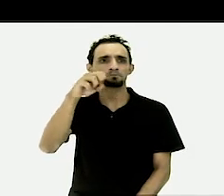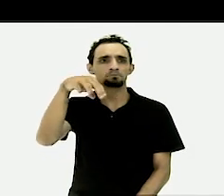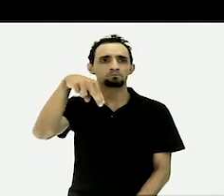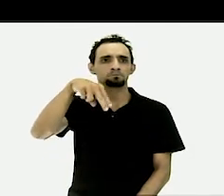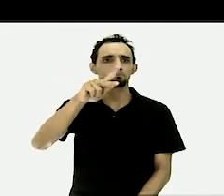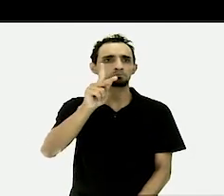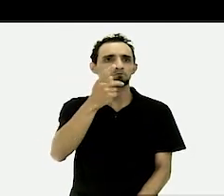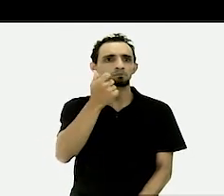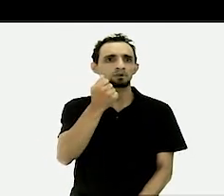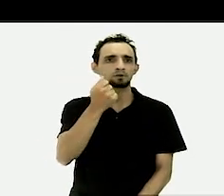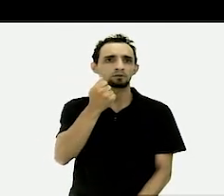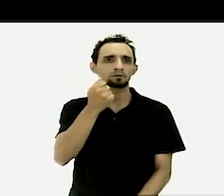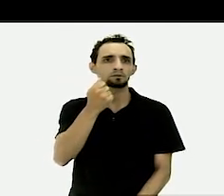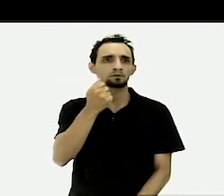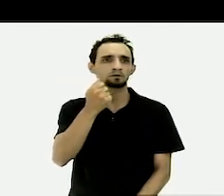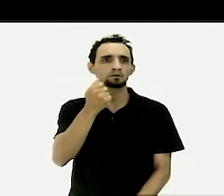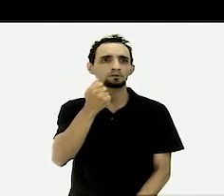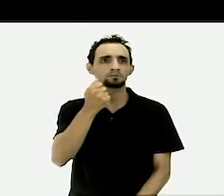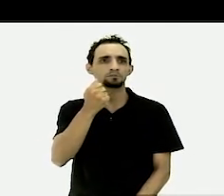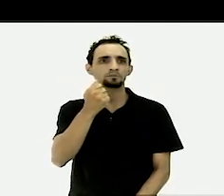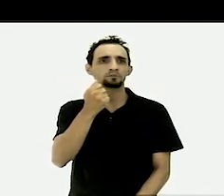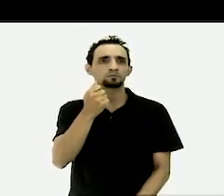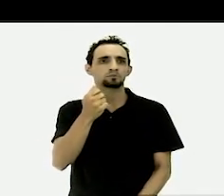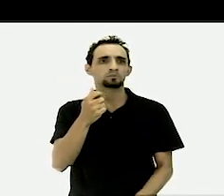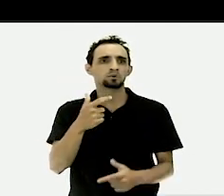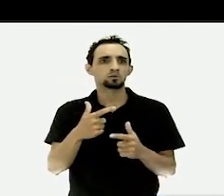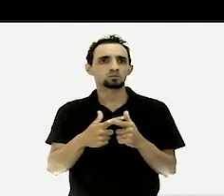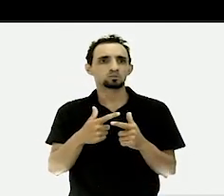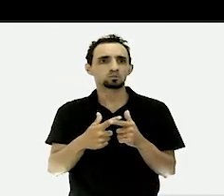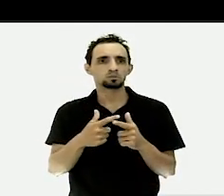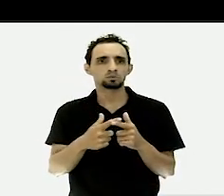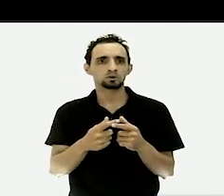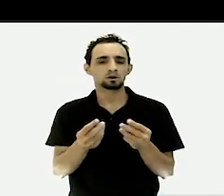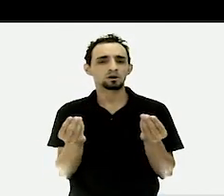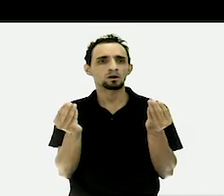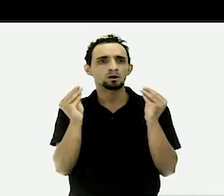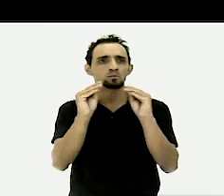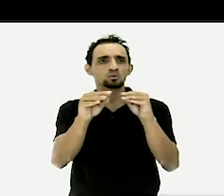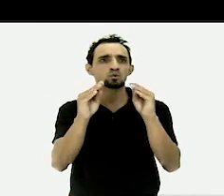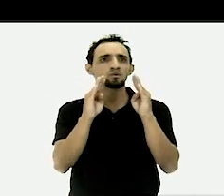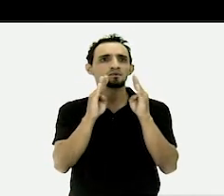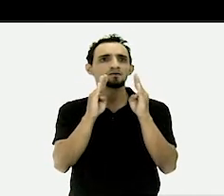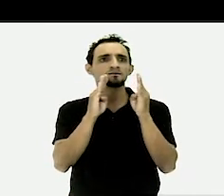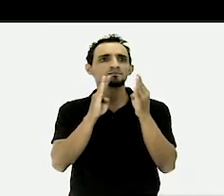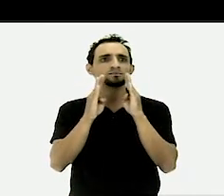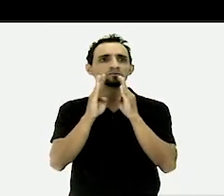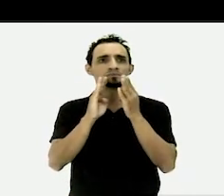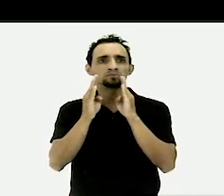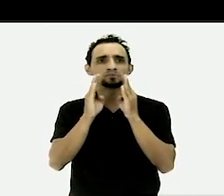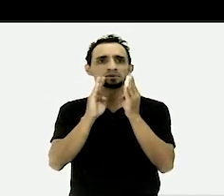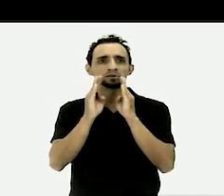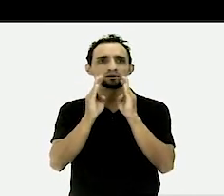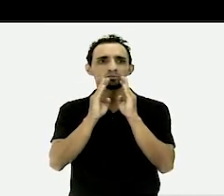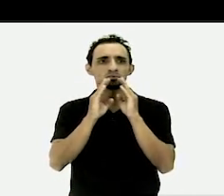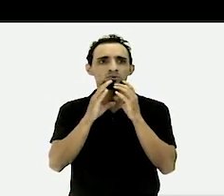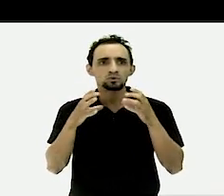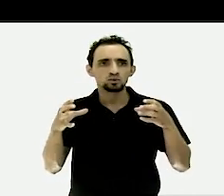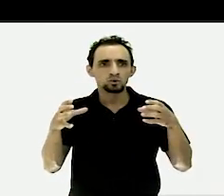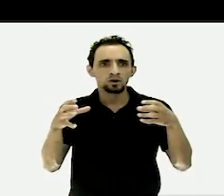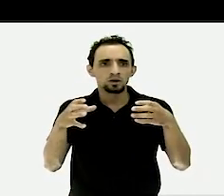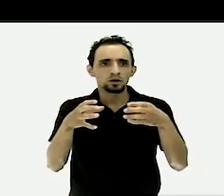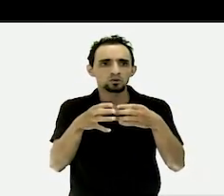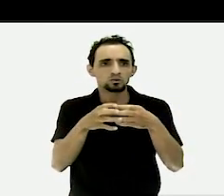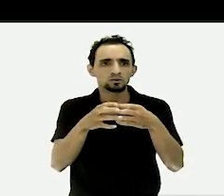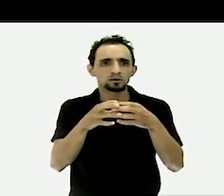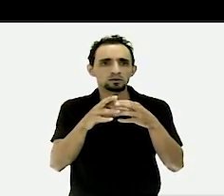você que está me escutando, para mim você é um covarde. Você é um safado, um sem vergonha. Quem bate mulher, para mim, não tem um pingo de